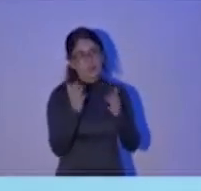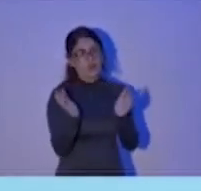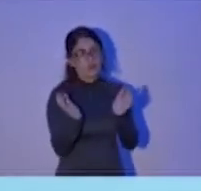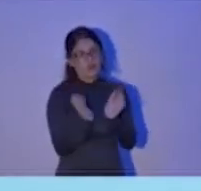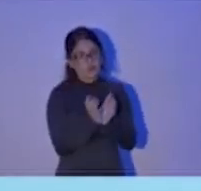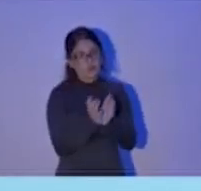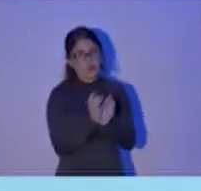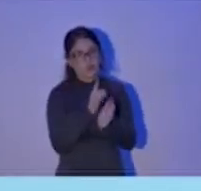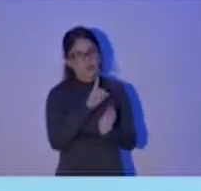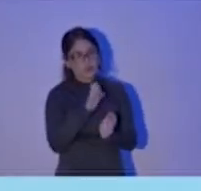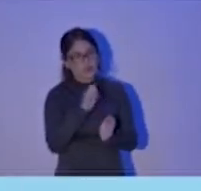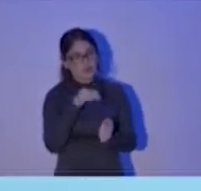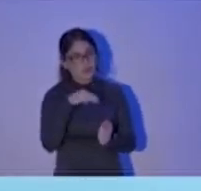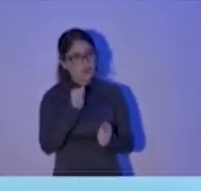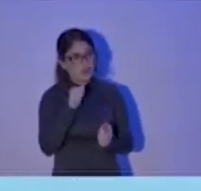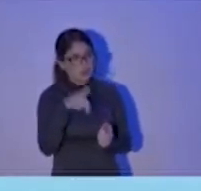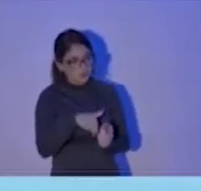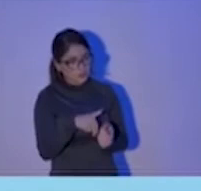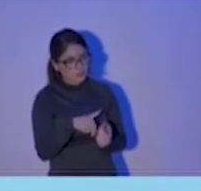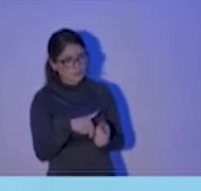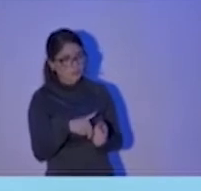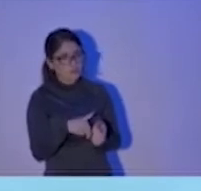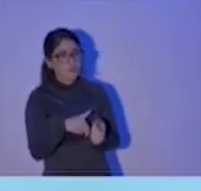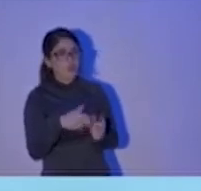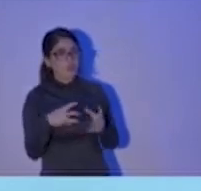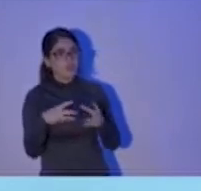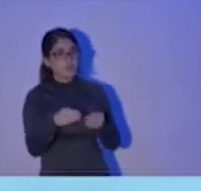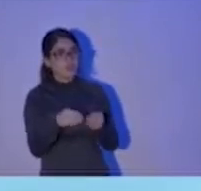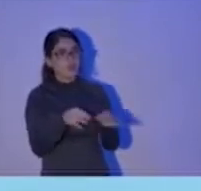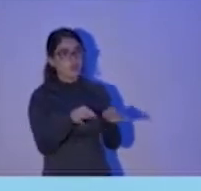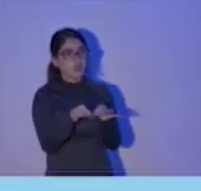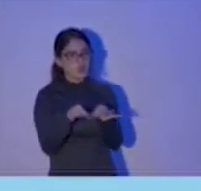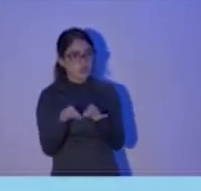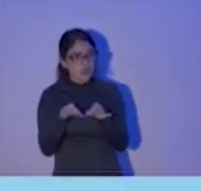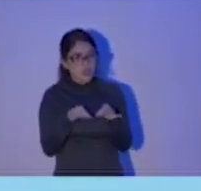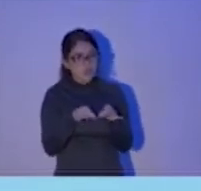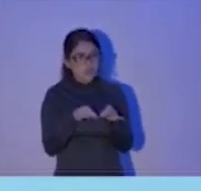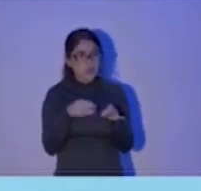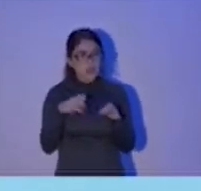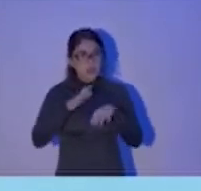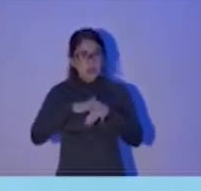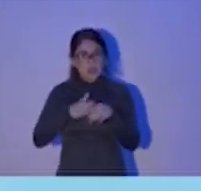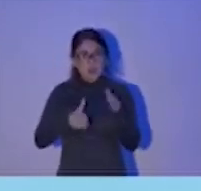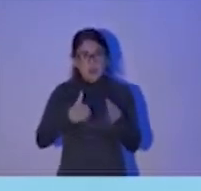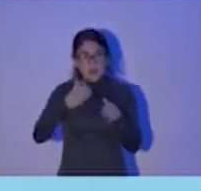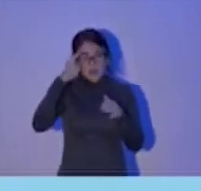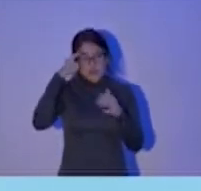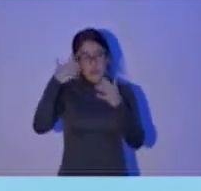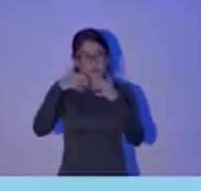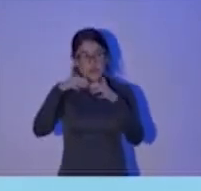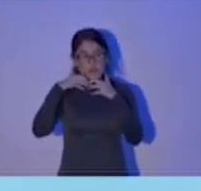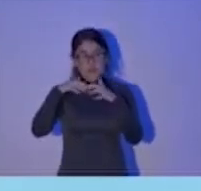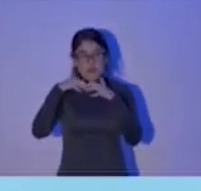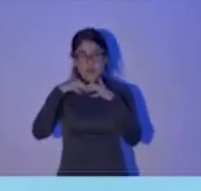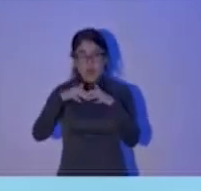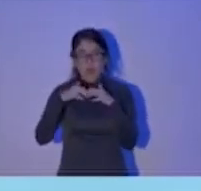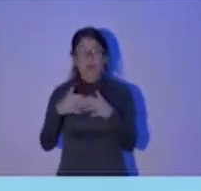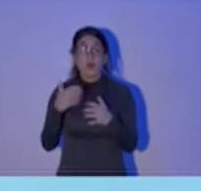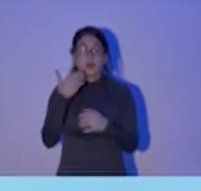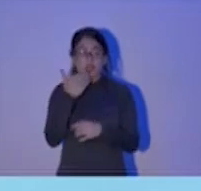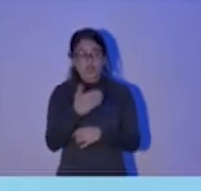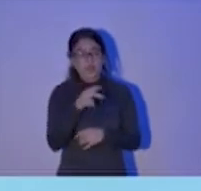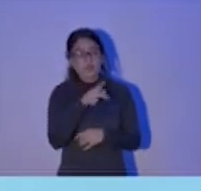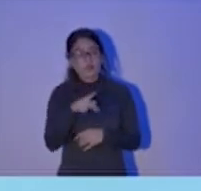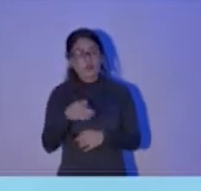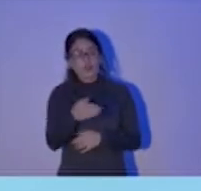aos envolvidos, aos projetos envolvidos, né, nesse momento de reflexão. Quero pedir à professora Suzana